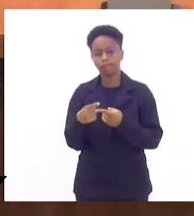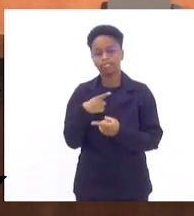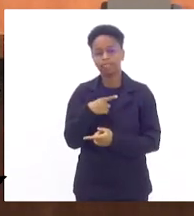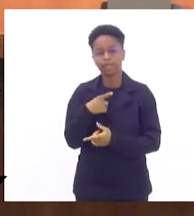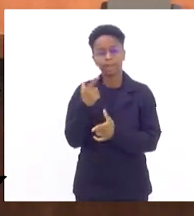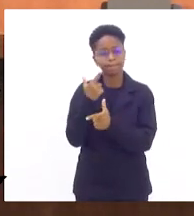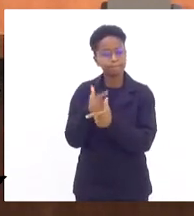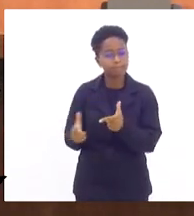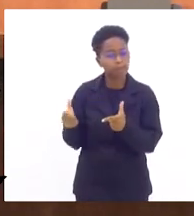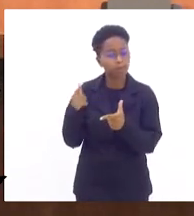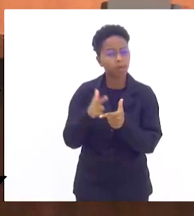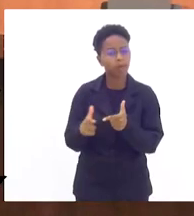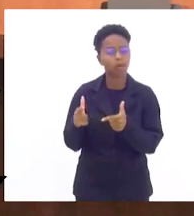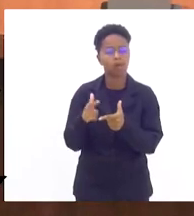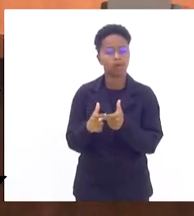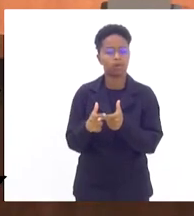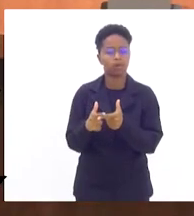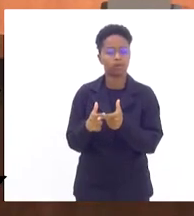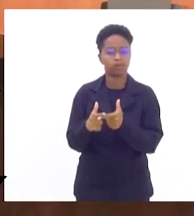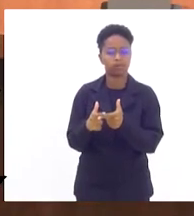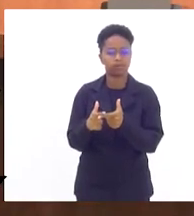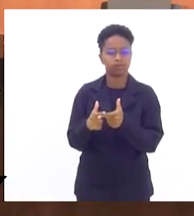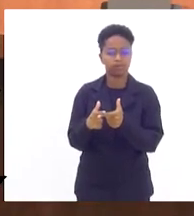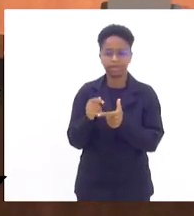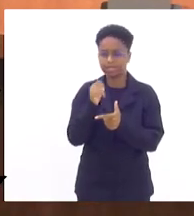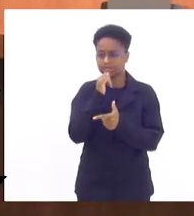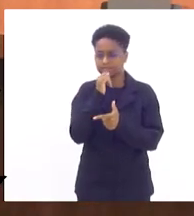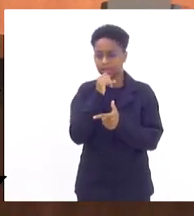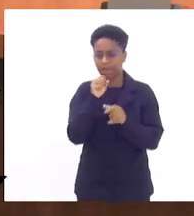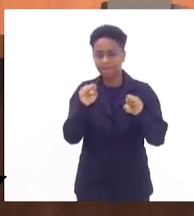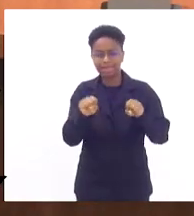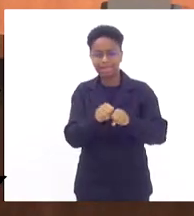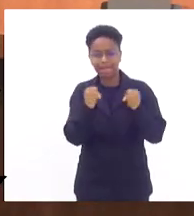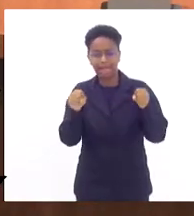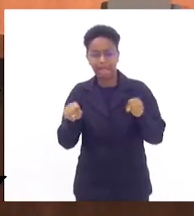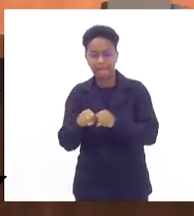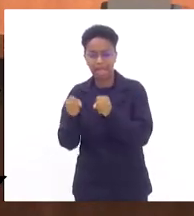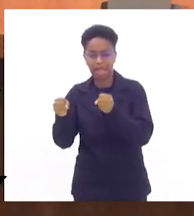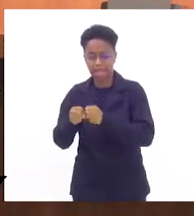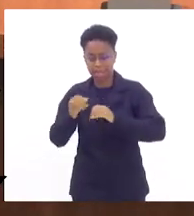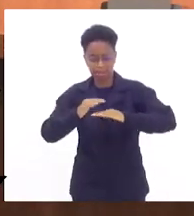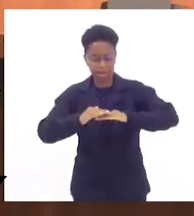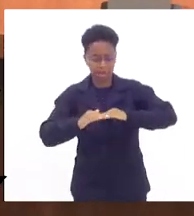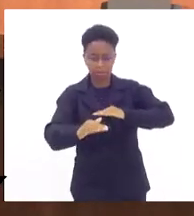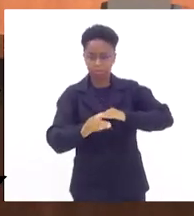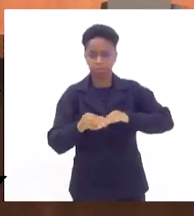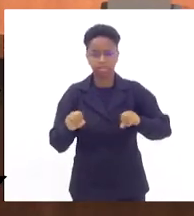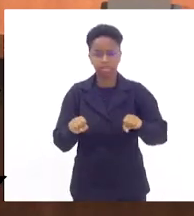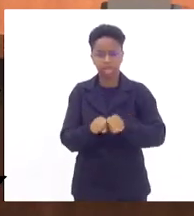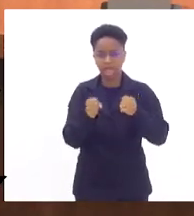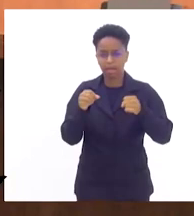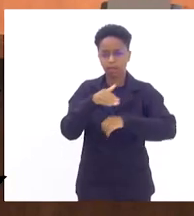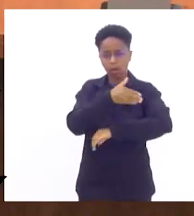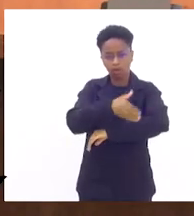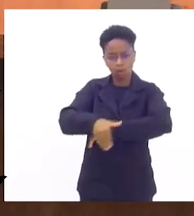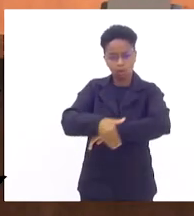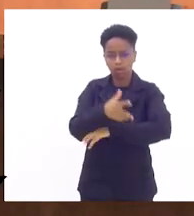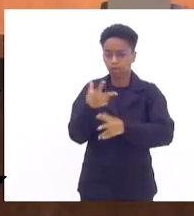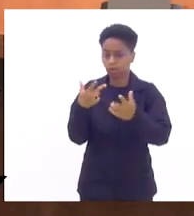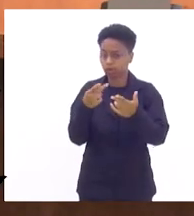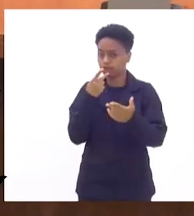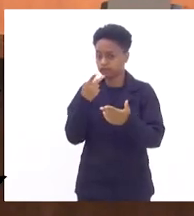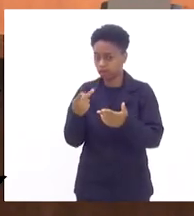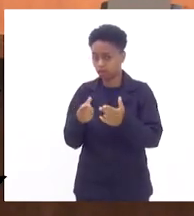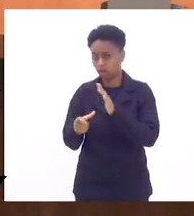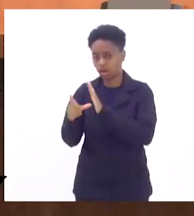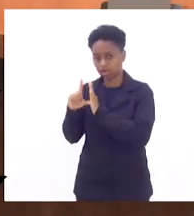muito problema com as quebras de calçadas, de ruas, conforme falaram. Nós temos